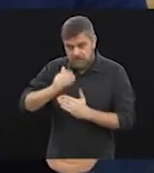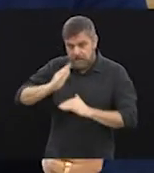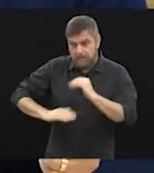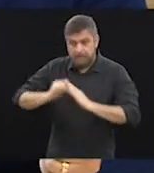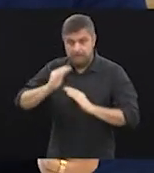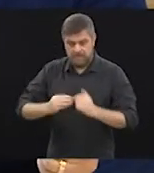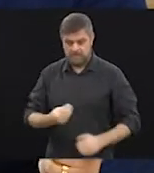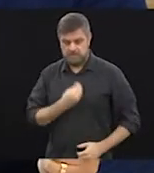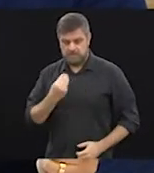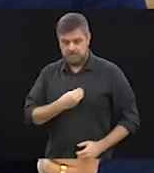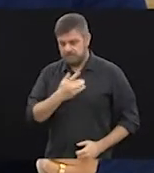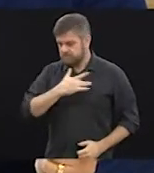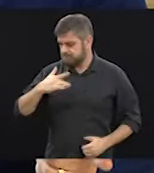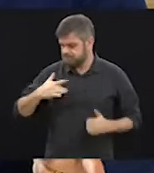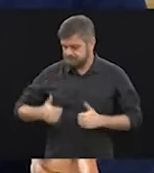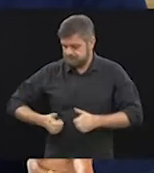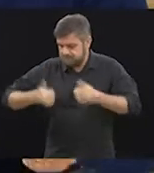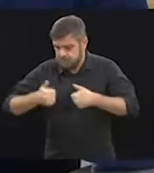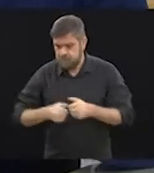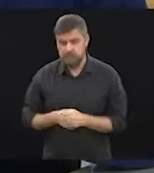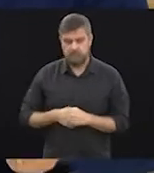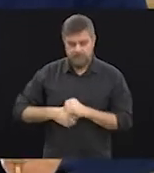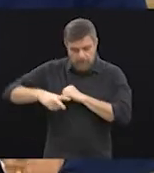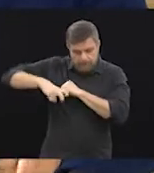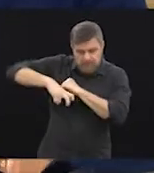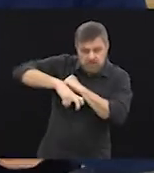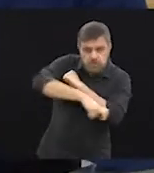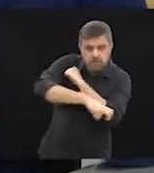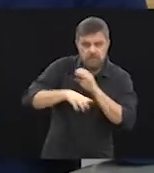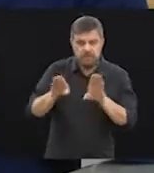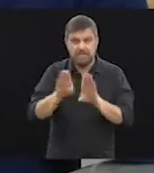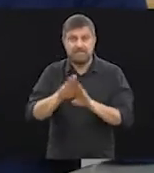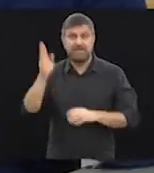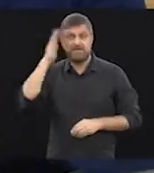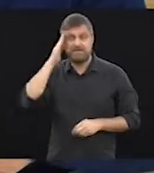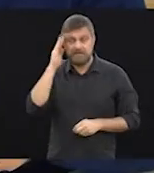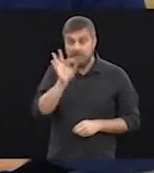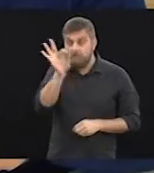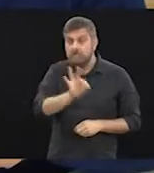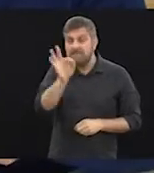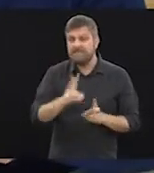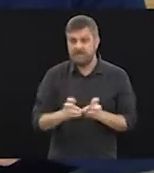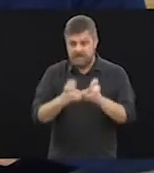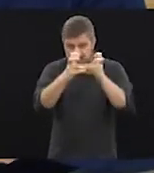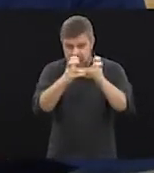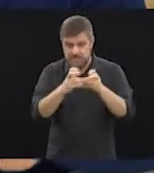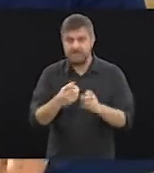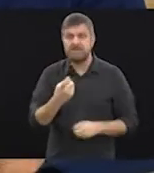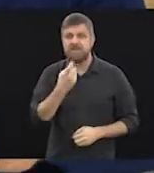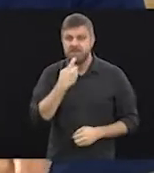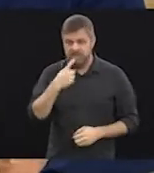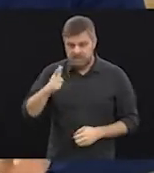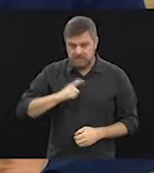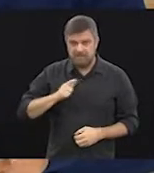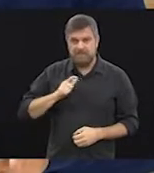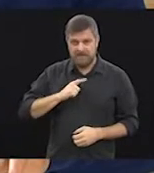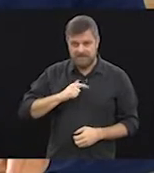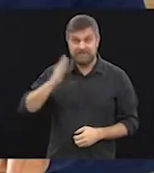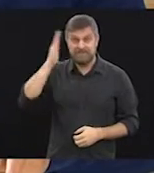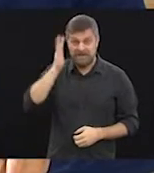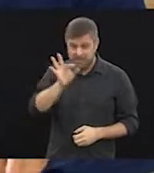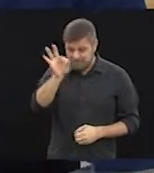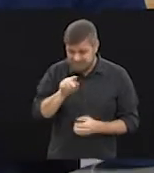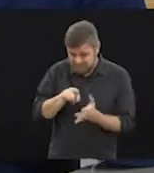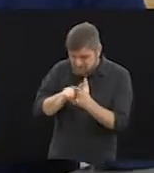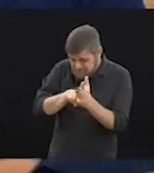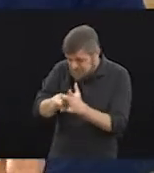desde práticas de vida saudável, epidemiologia, registro de câncer. Aliás, Campinas tem um registro de base